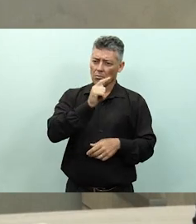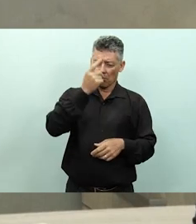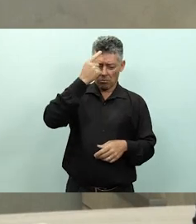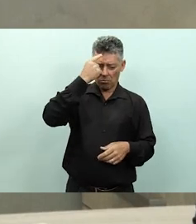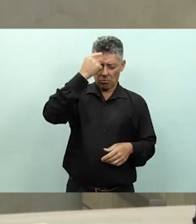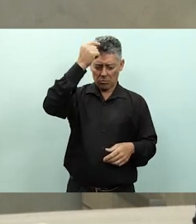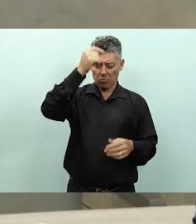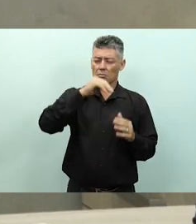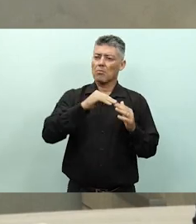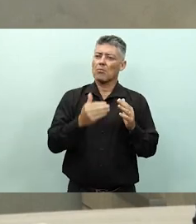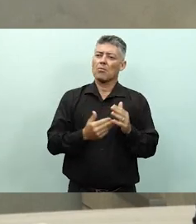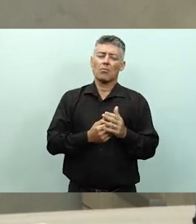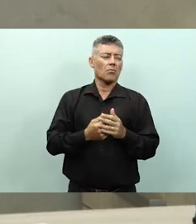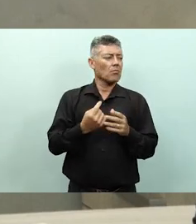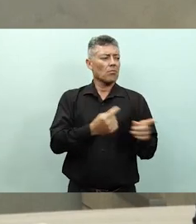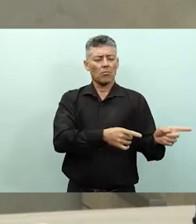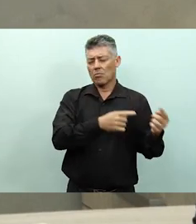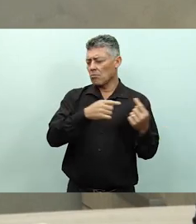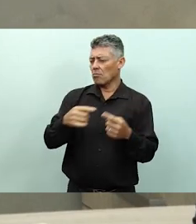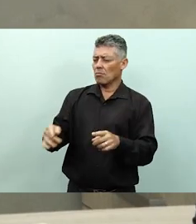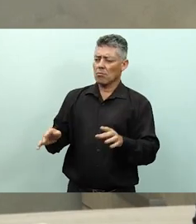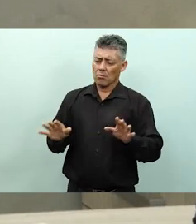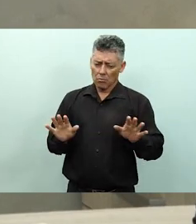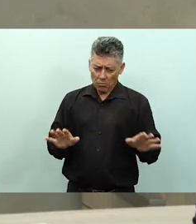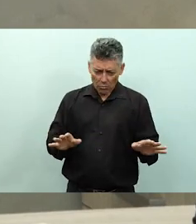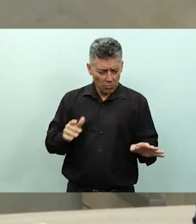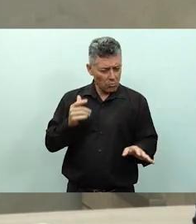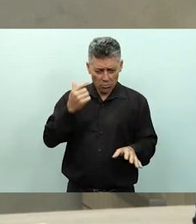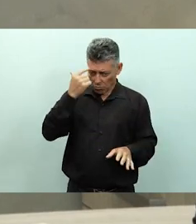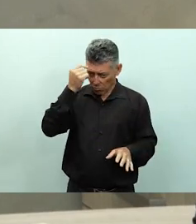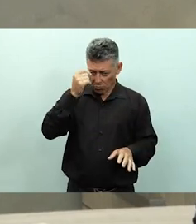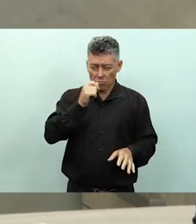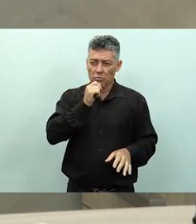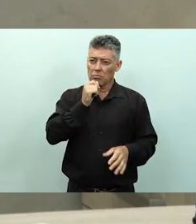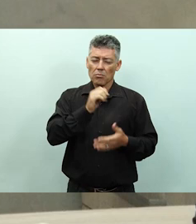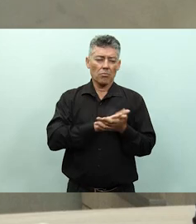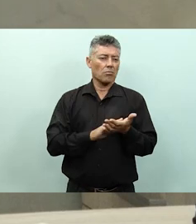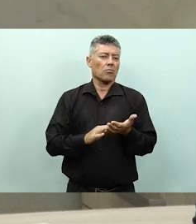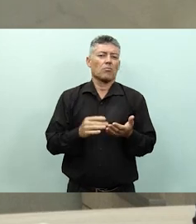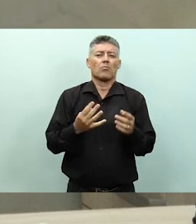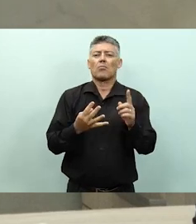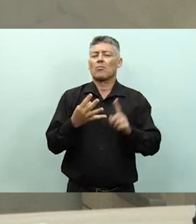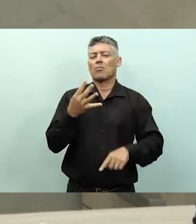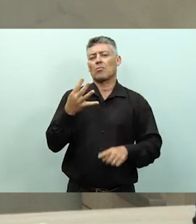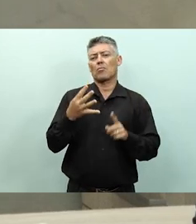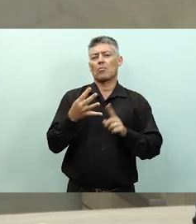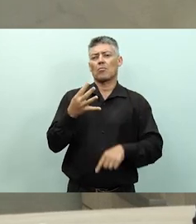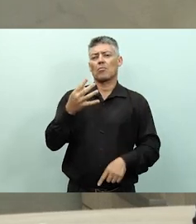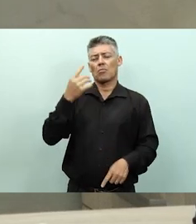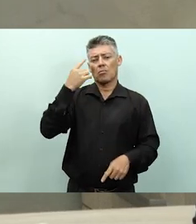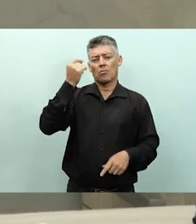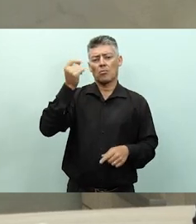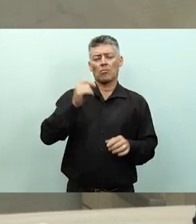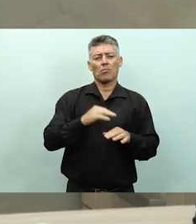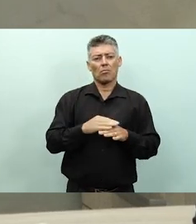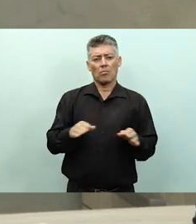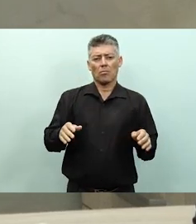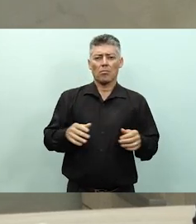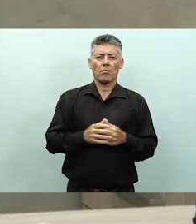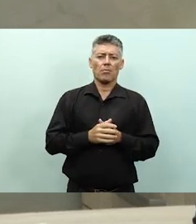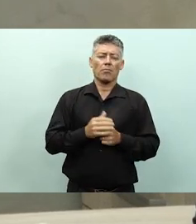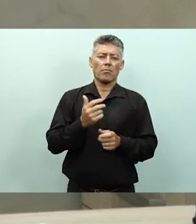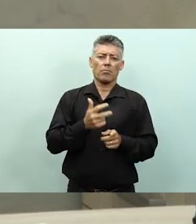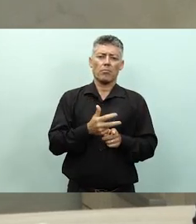contra todos. Mas não consegue uma votação expressiva, fica apenas em quarto lugar naquela eleição, que